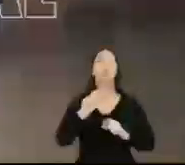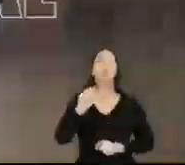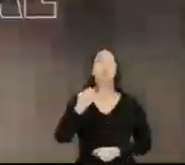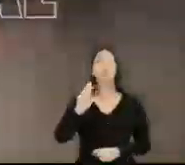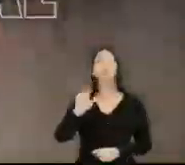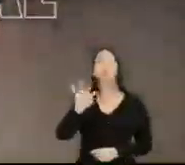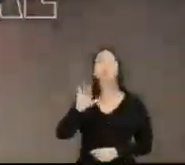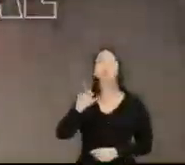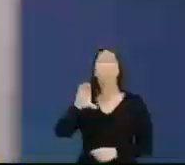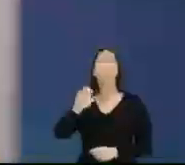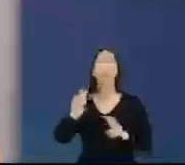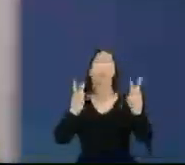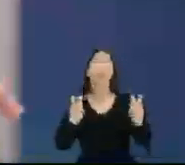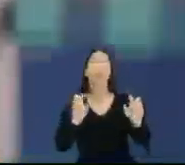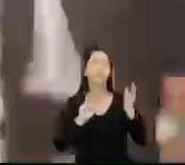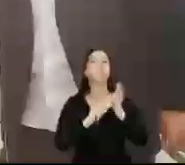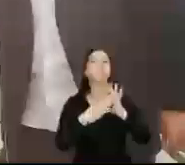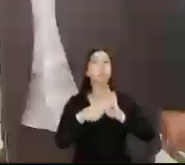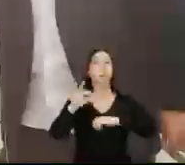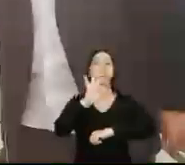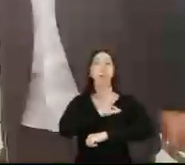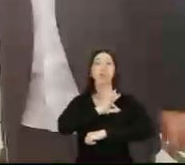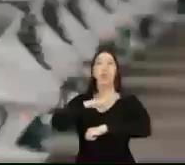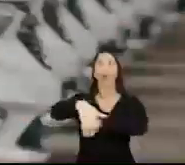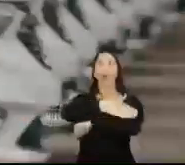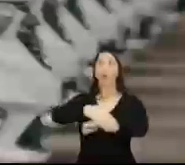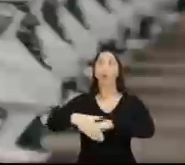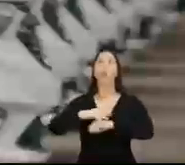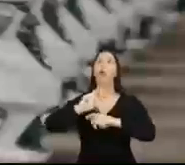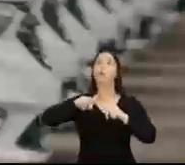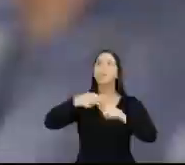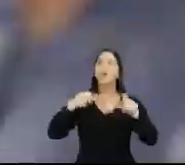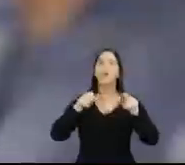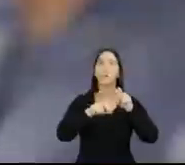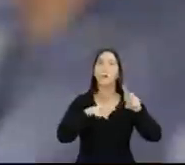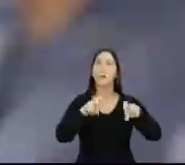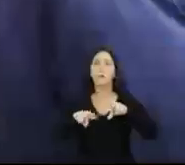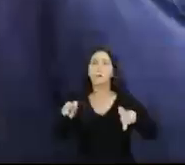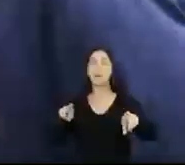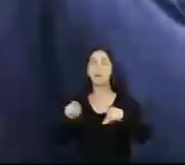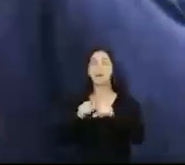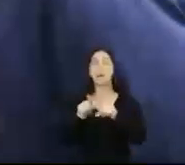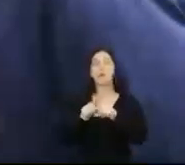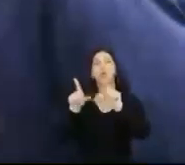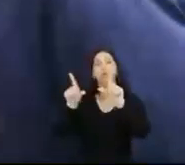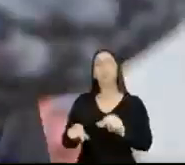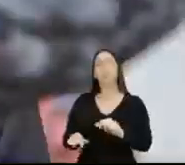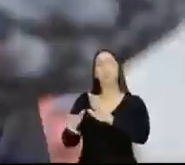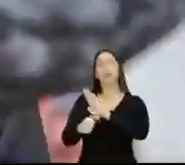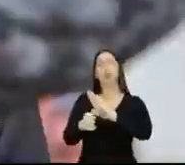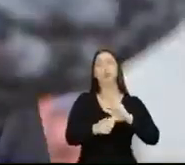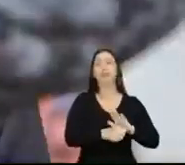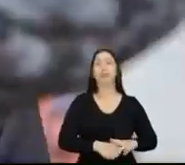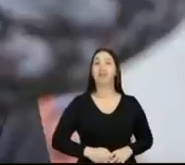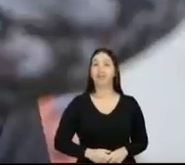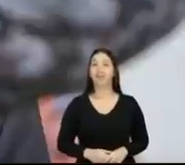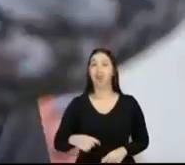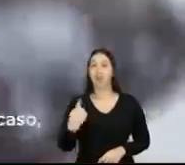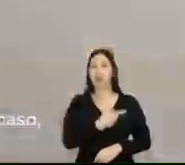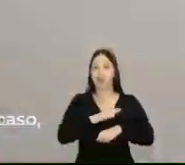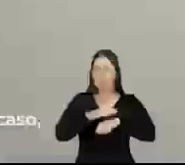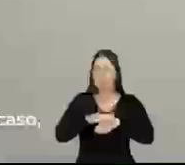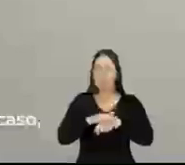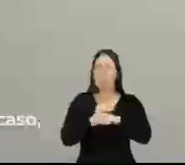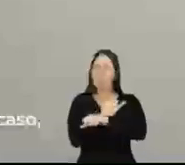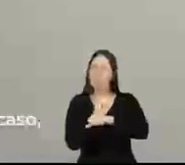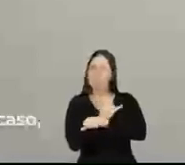tempo integral. Na área da segurança, fiz a Operação Sufoco. Mais policiais nas ruas, dando resultados de diminuição de furto e roubo.